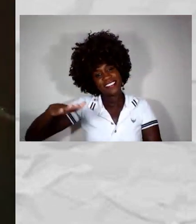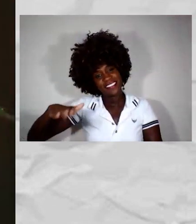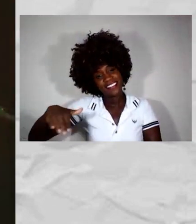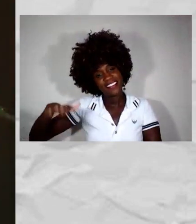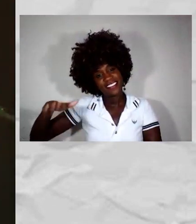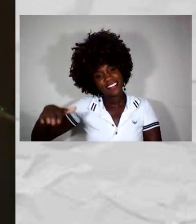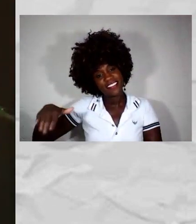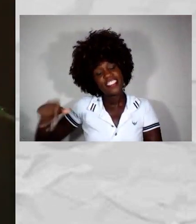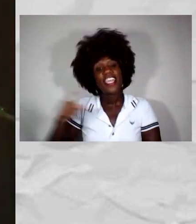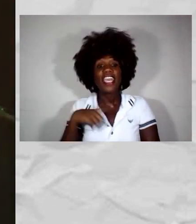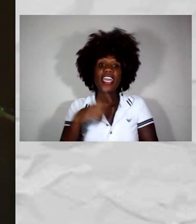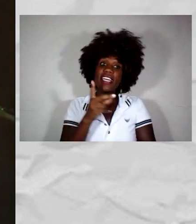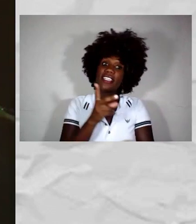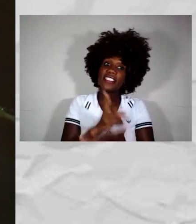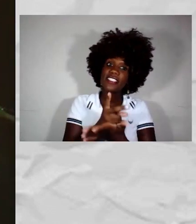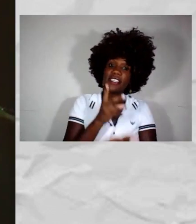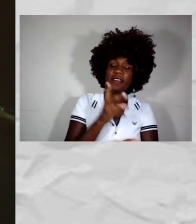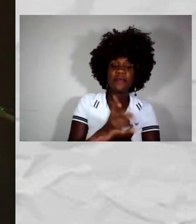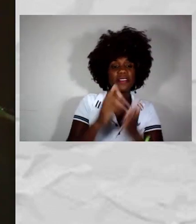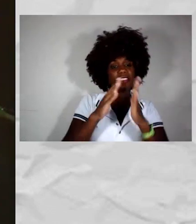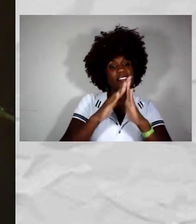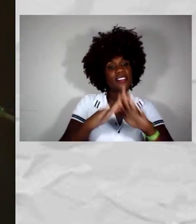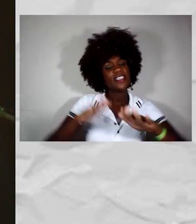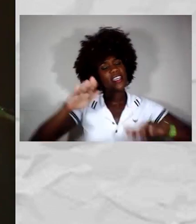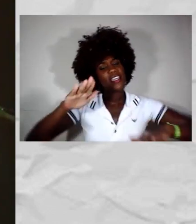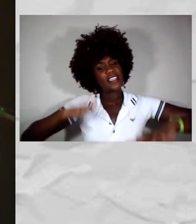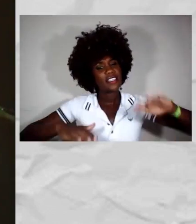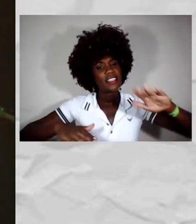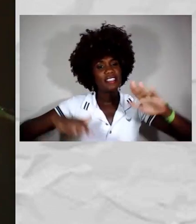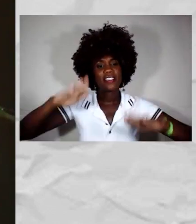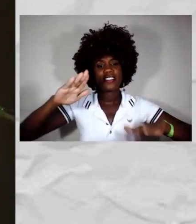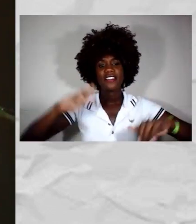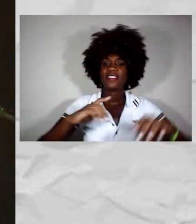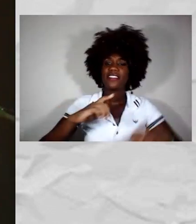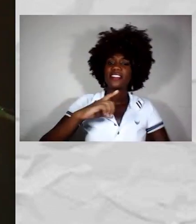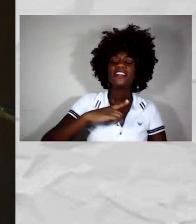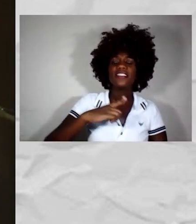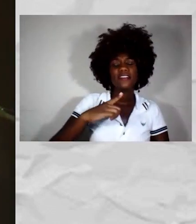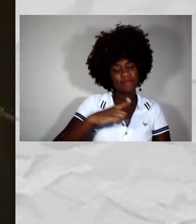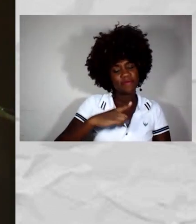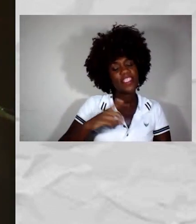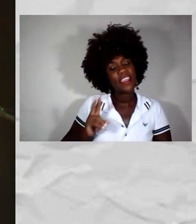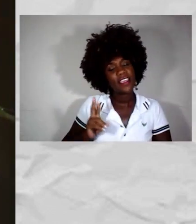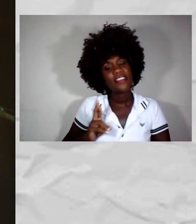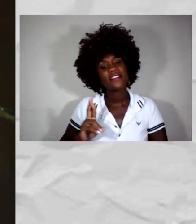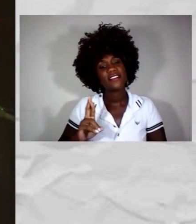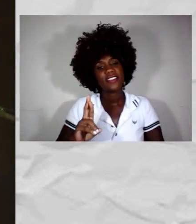É sempre assim muitas vezes, e às vezes se tem razão.